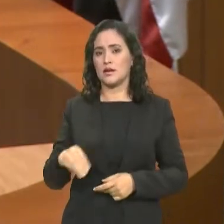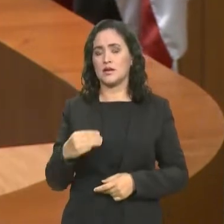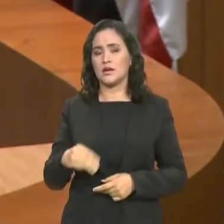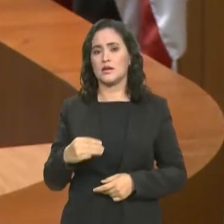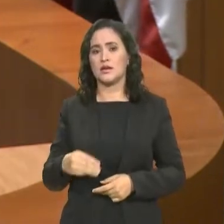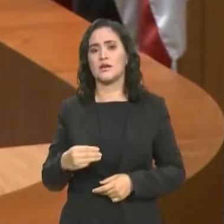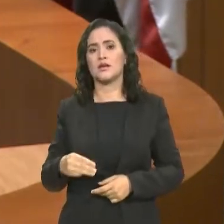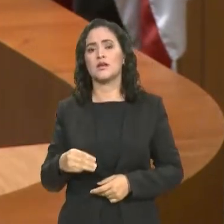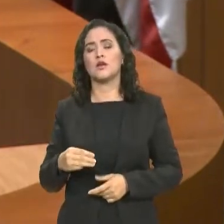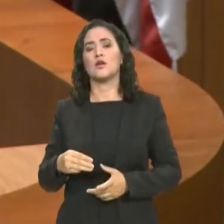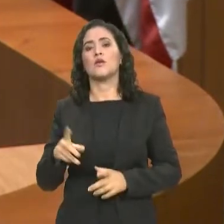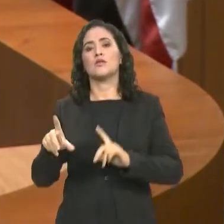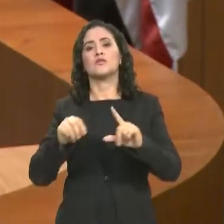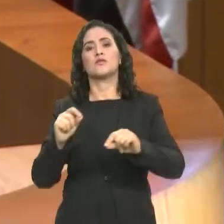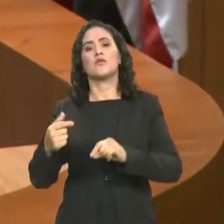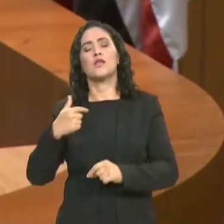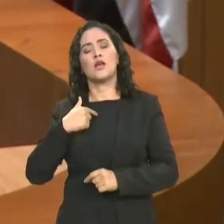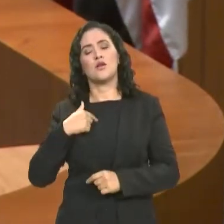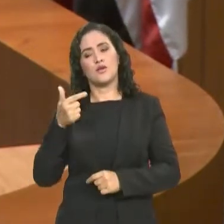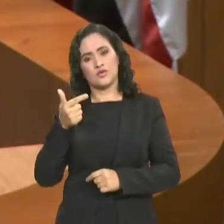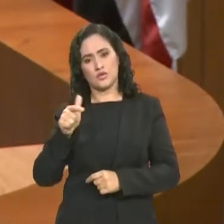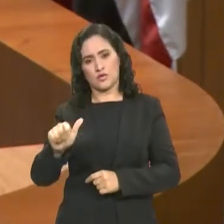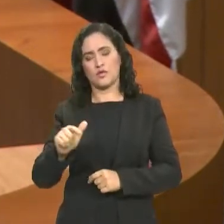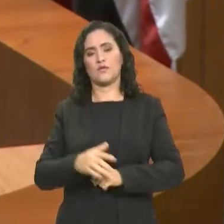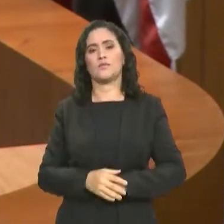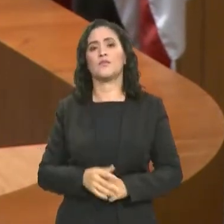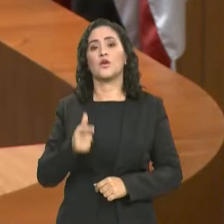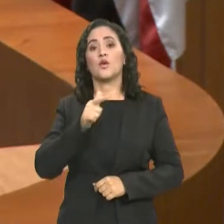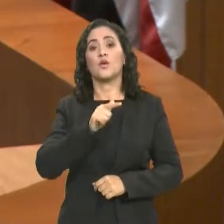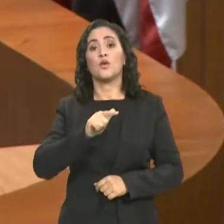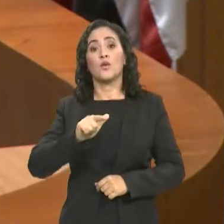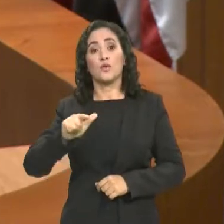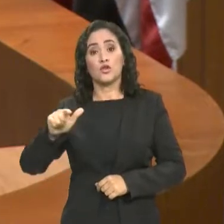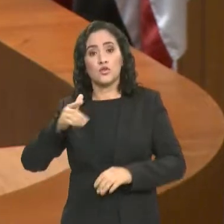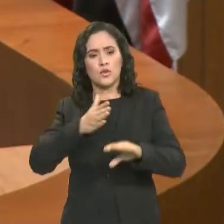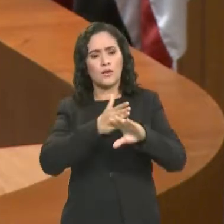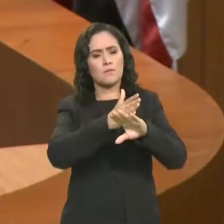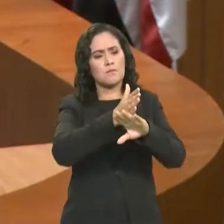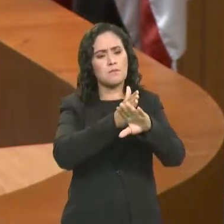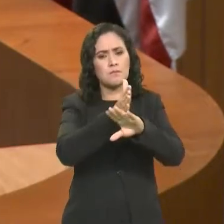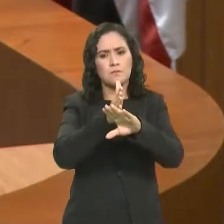povo do Maranhão. Para continuar indo a cada município onde tenho